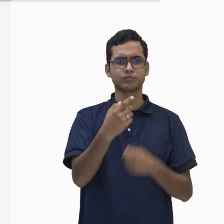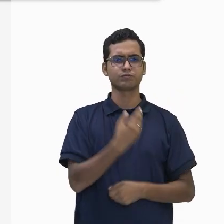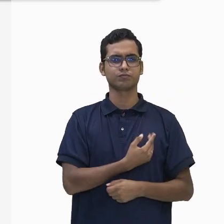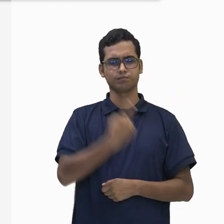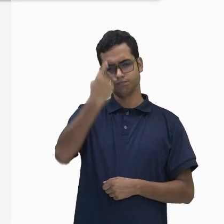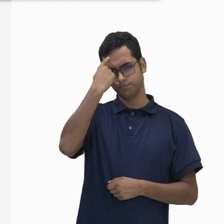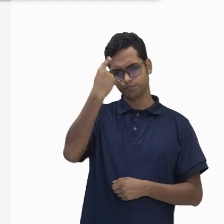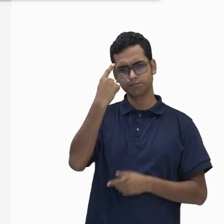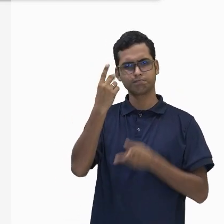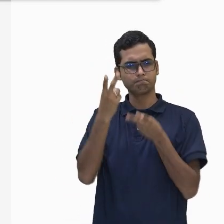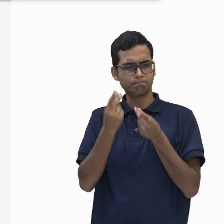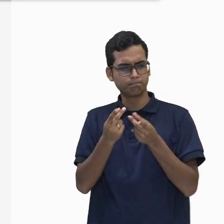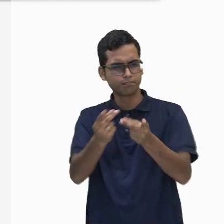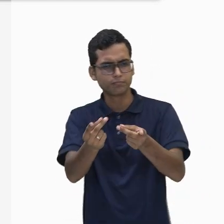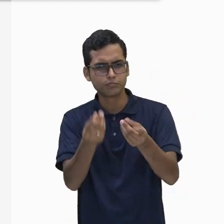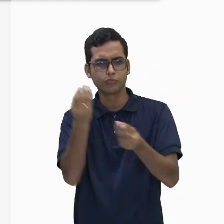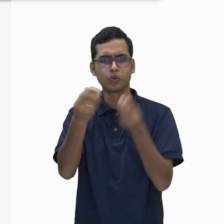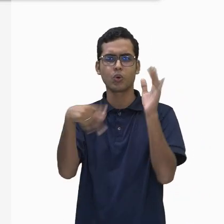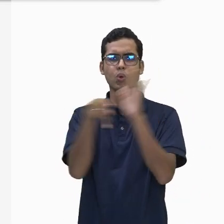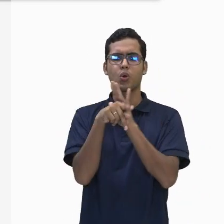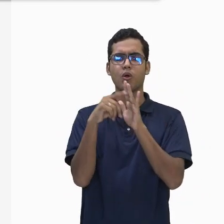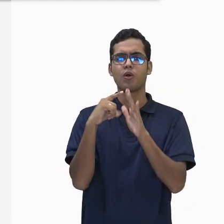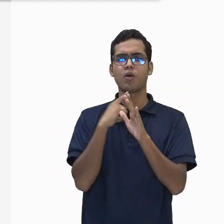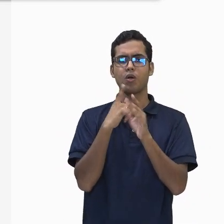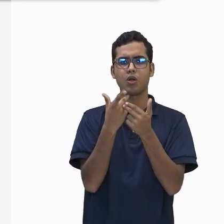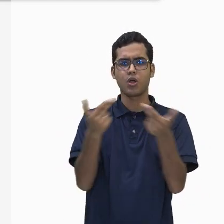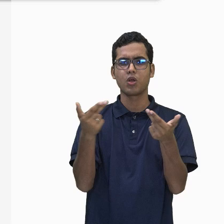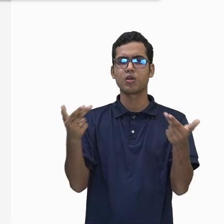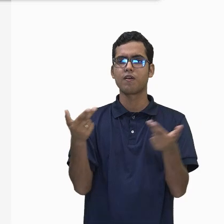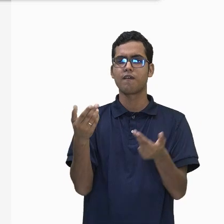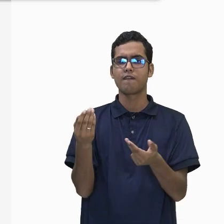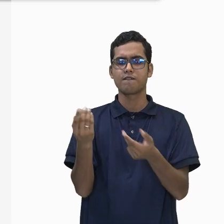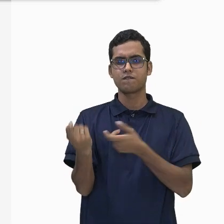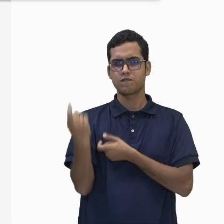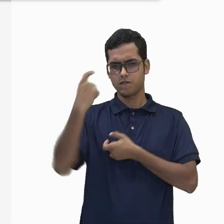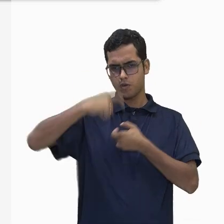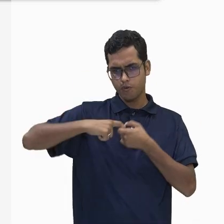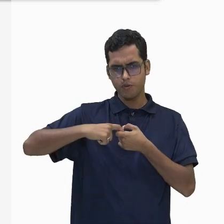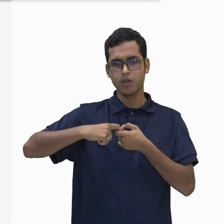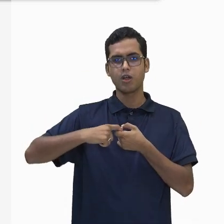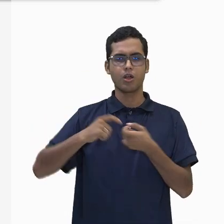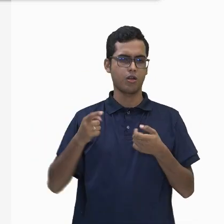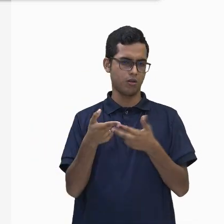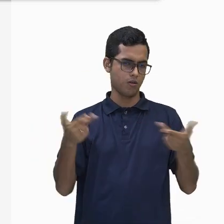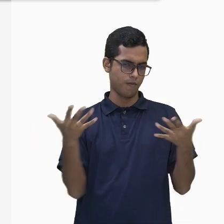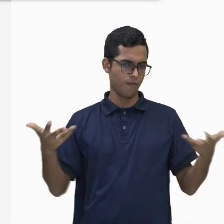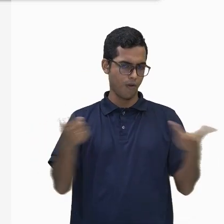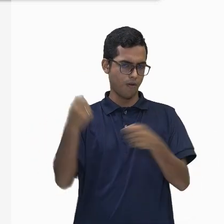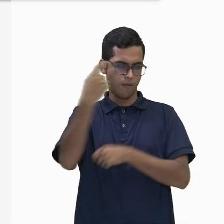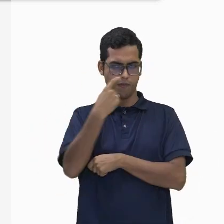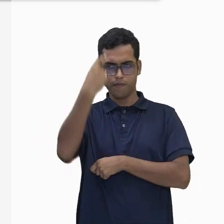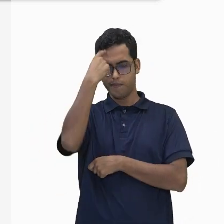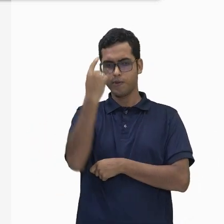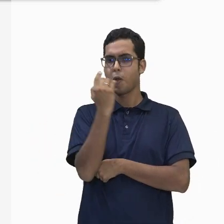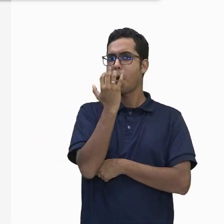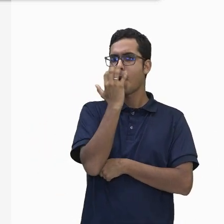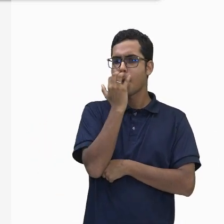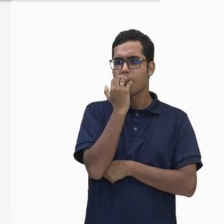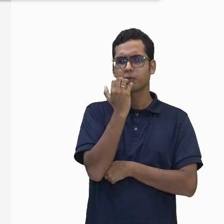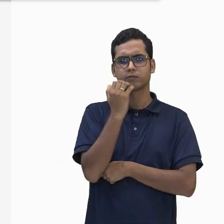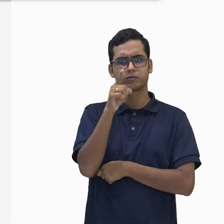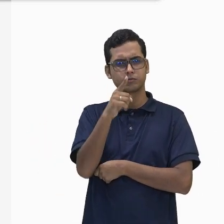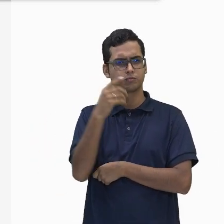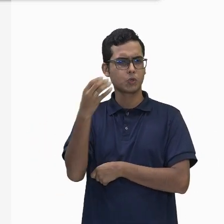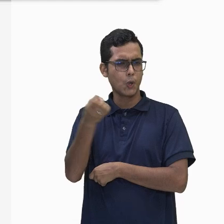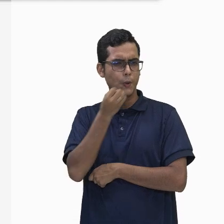ideia do eterno retorno. Tá? Do eterno retorno, que é outra coisa fantástica no pensamento de Nietzsche. Se tiverem oportunidade,